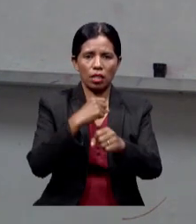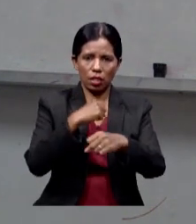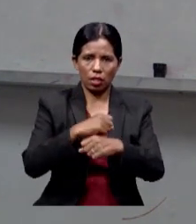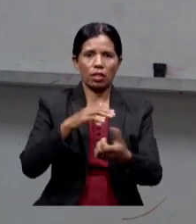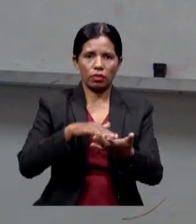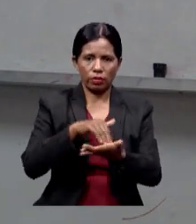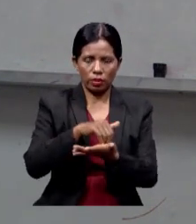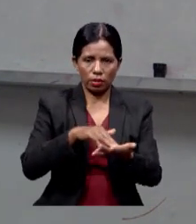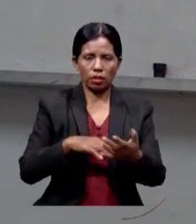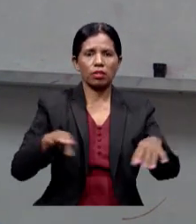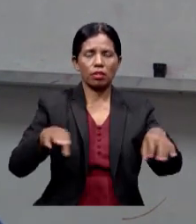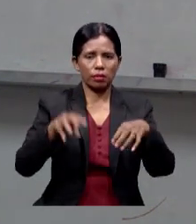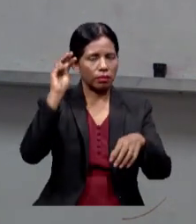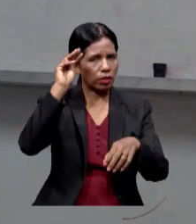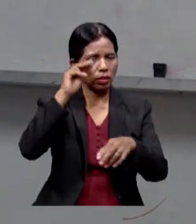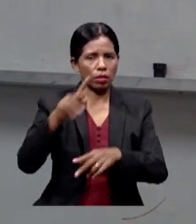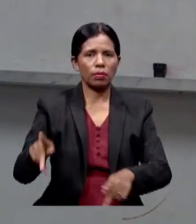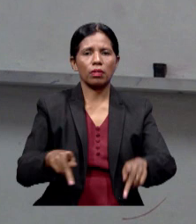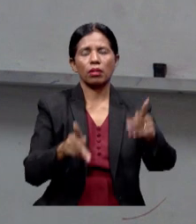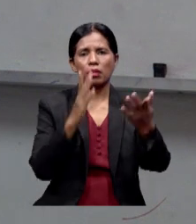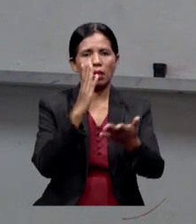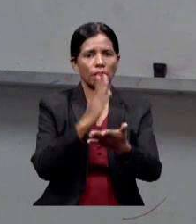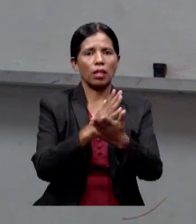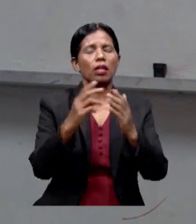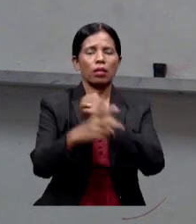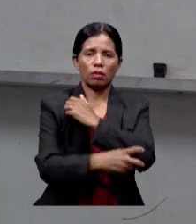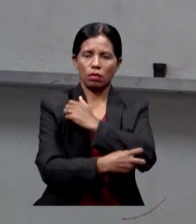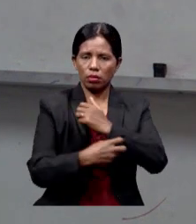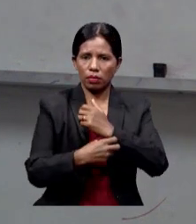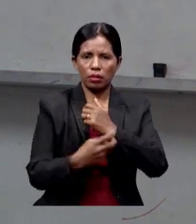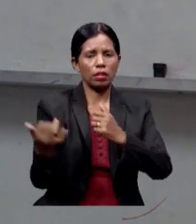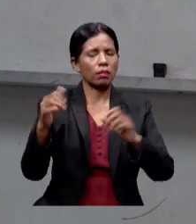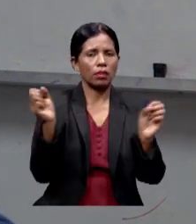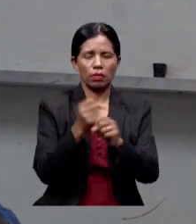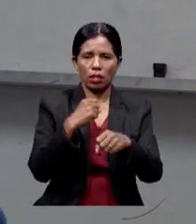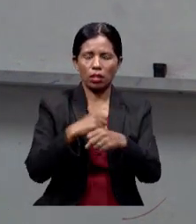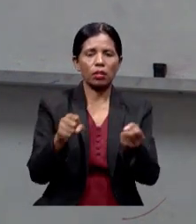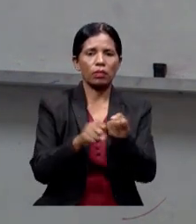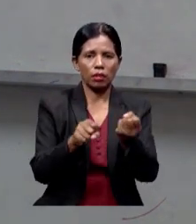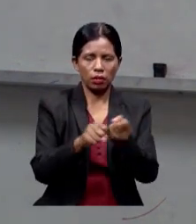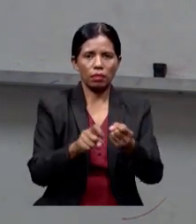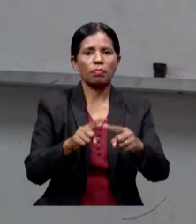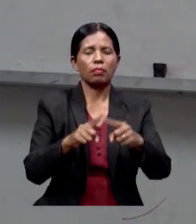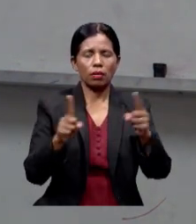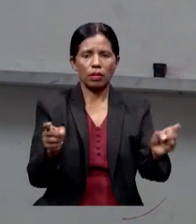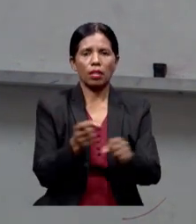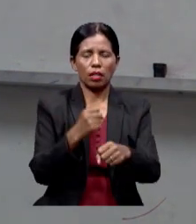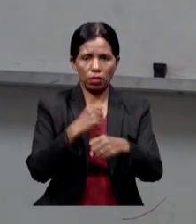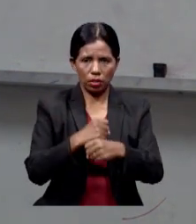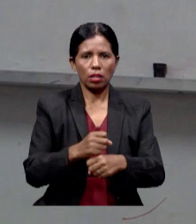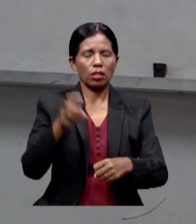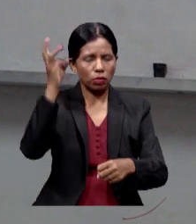enfraqueza servisu ministeri publik ba combate korupsan. Sir los mai atu reforsa, mai ve mai kria confusão.